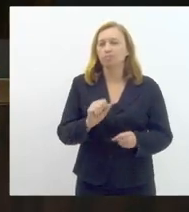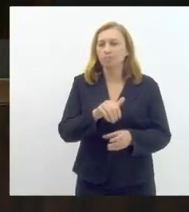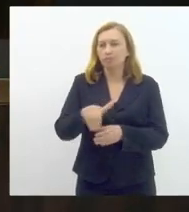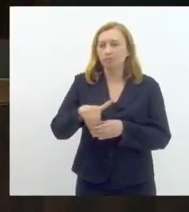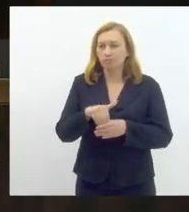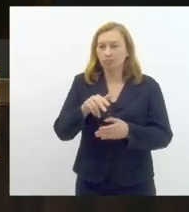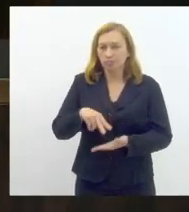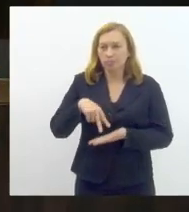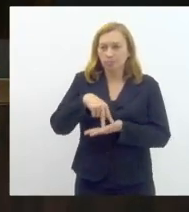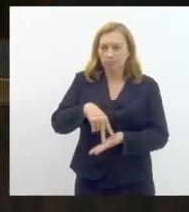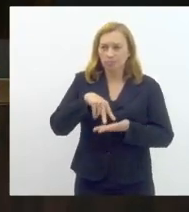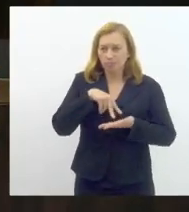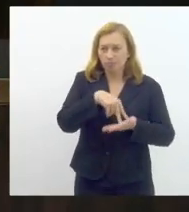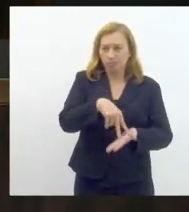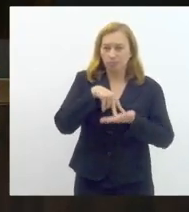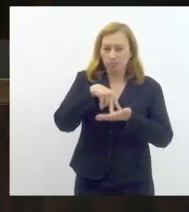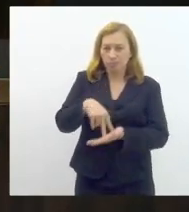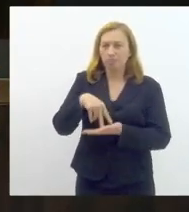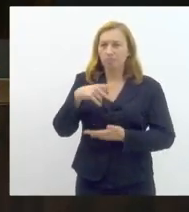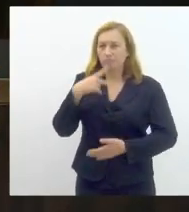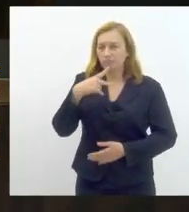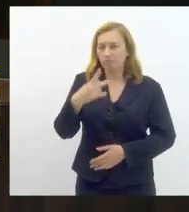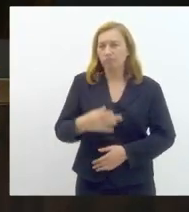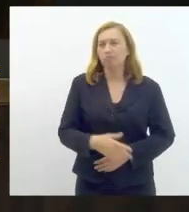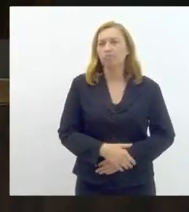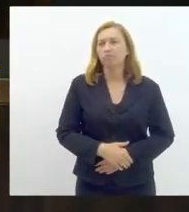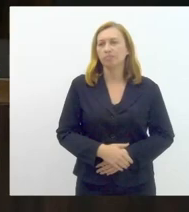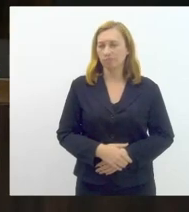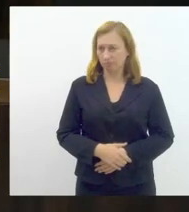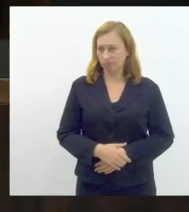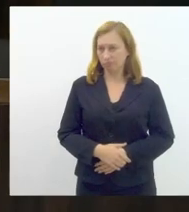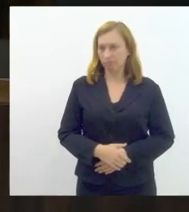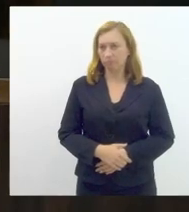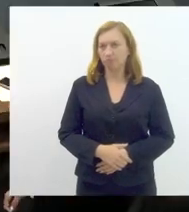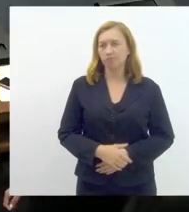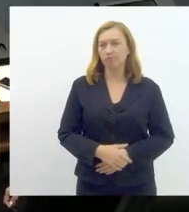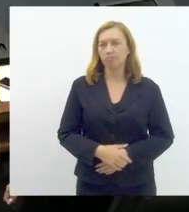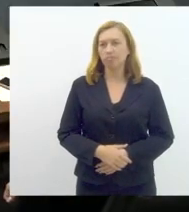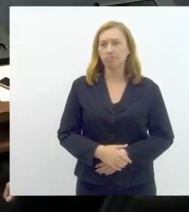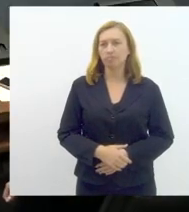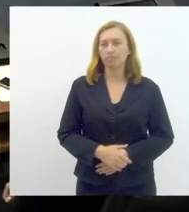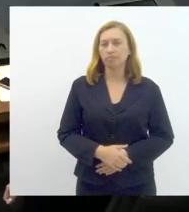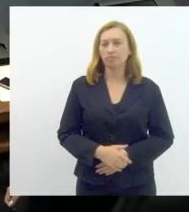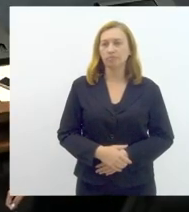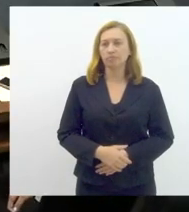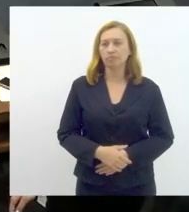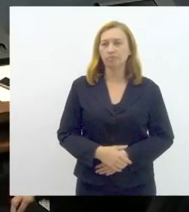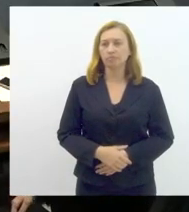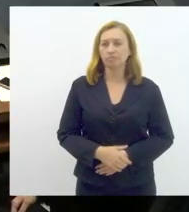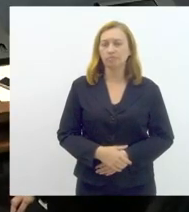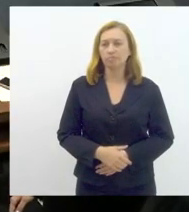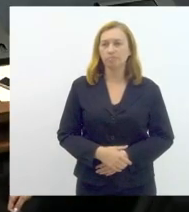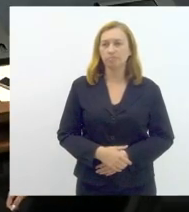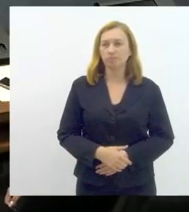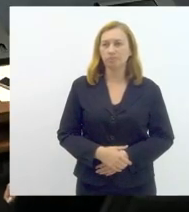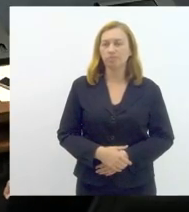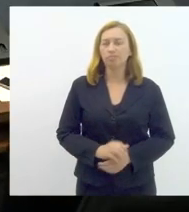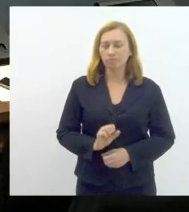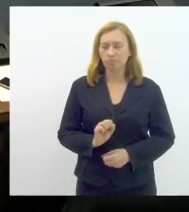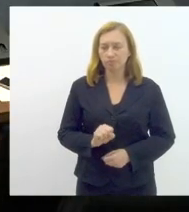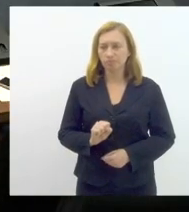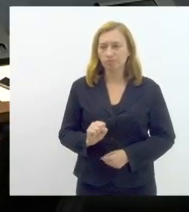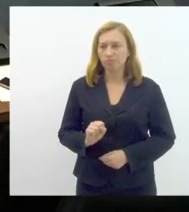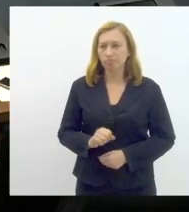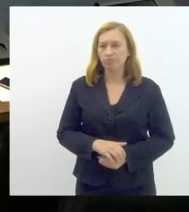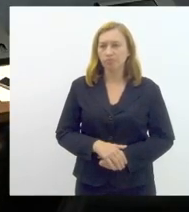de pé na hora da votação, na hora da fala. Ficar de pé. É para eu votar, porque eu fiz parte do... Não, sim, os